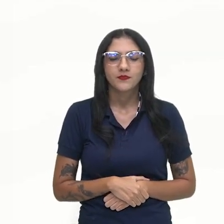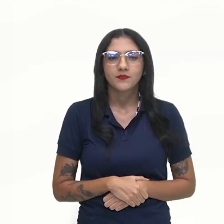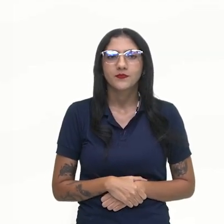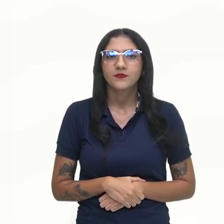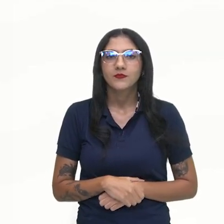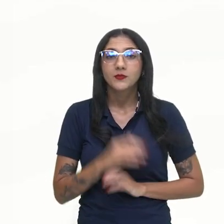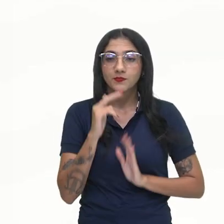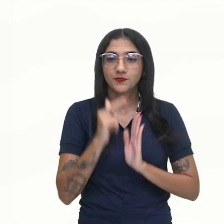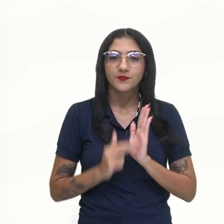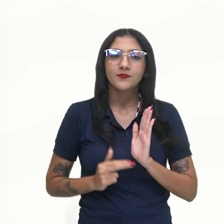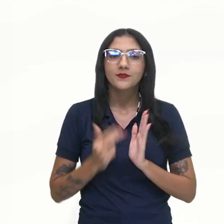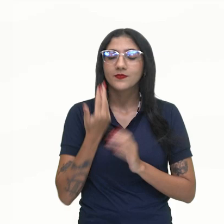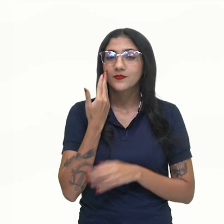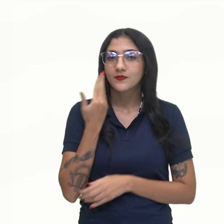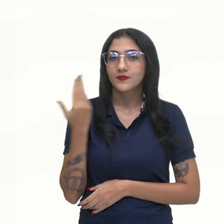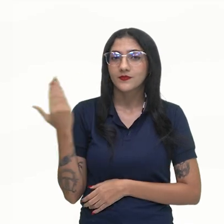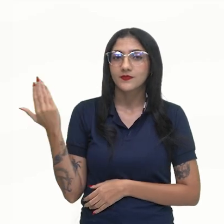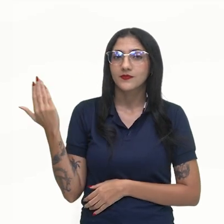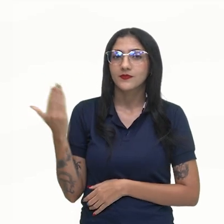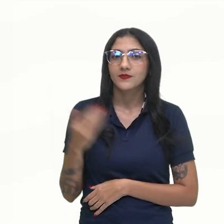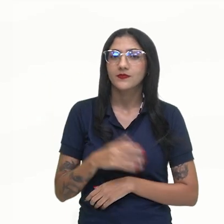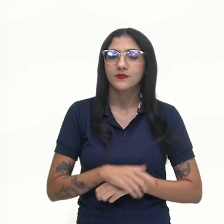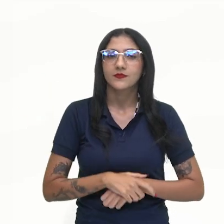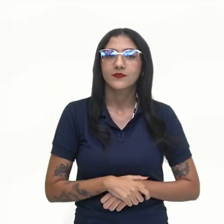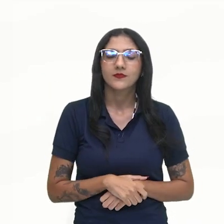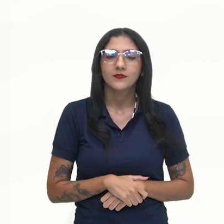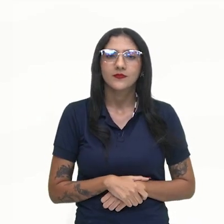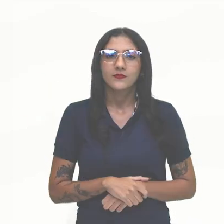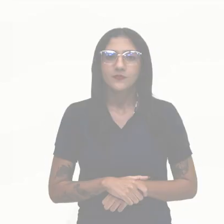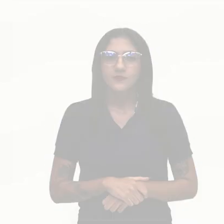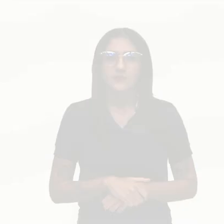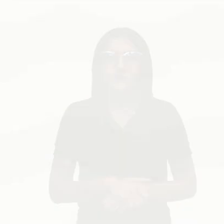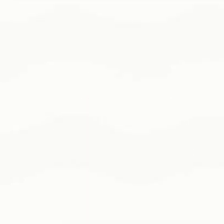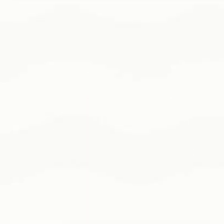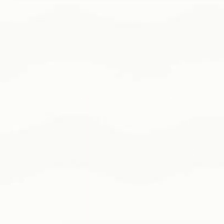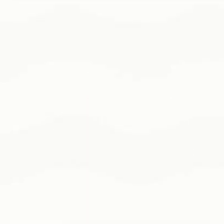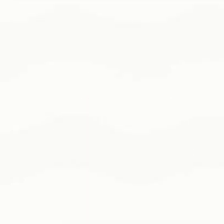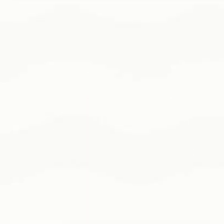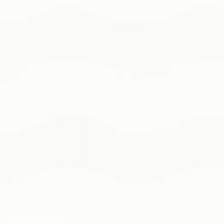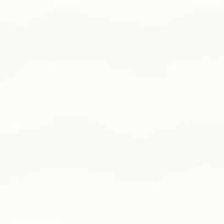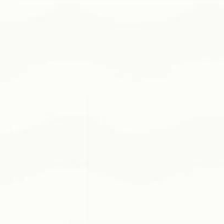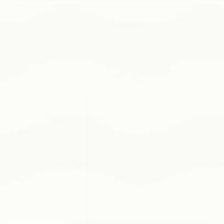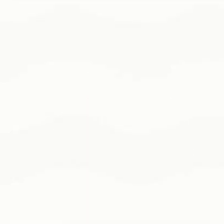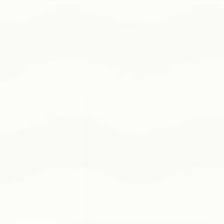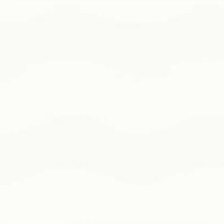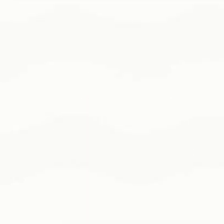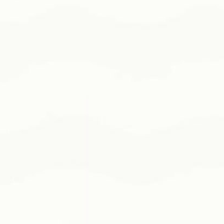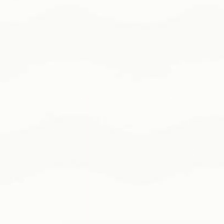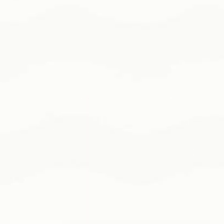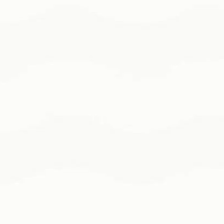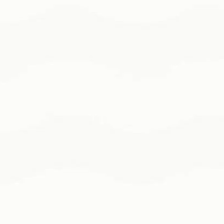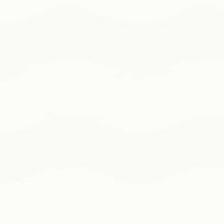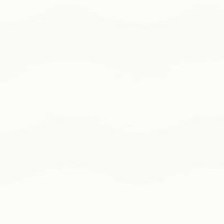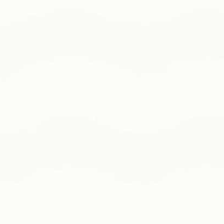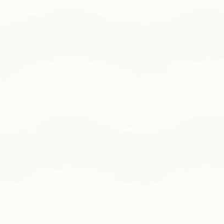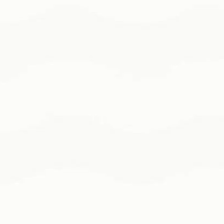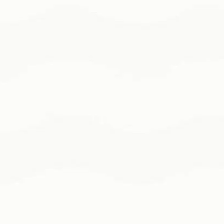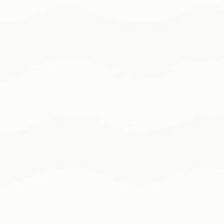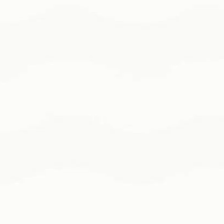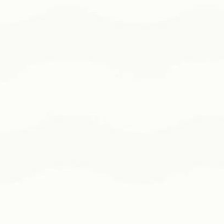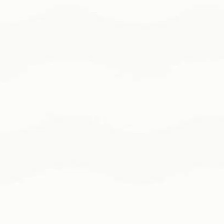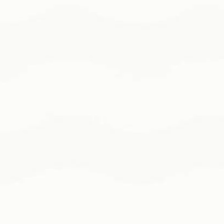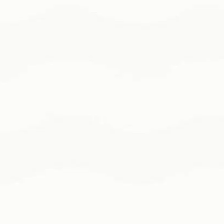The sanctioning of the law followed the launch of the first federal constitution